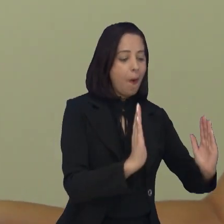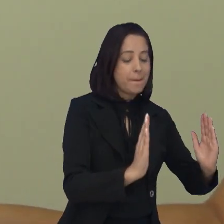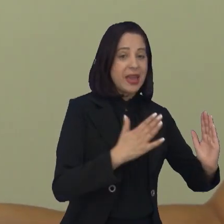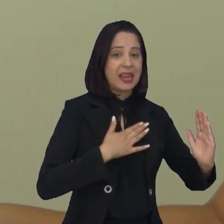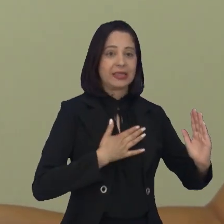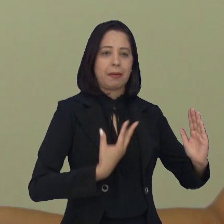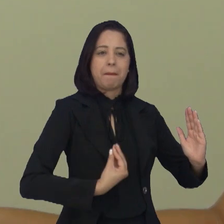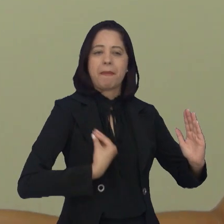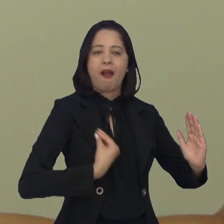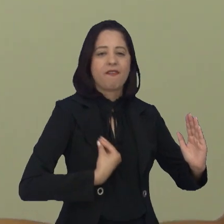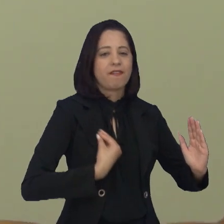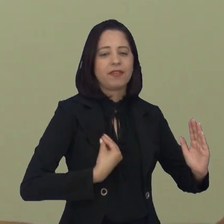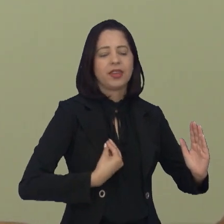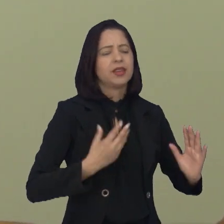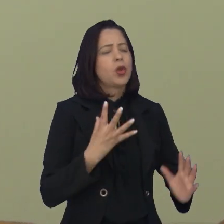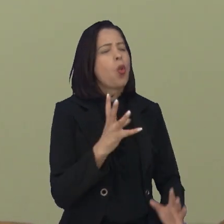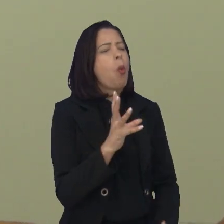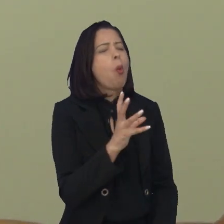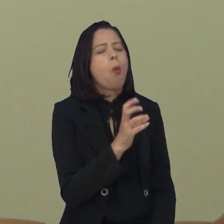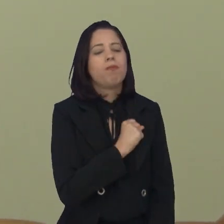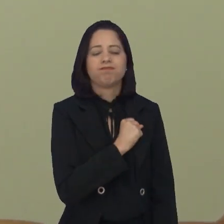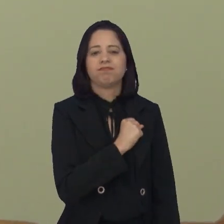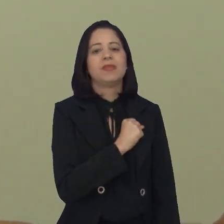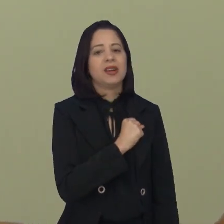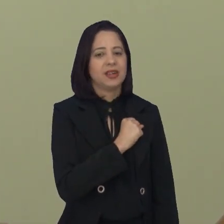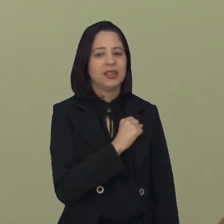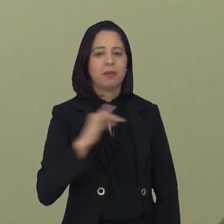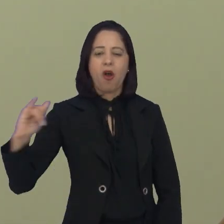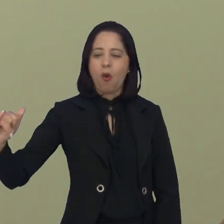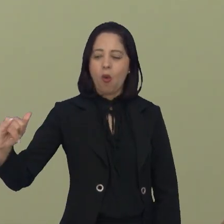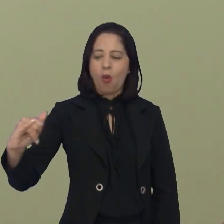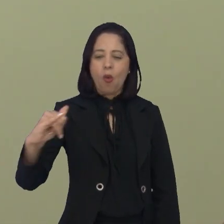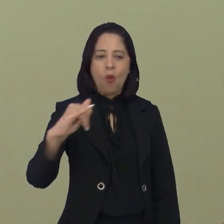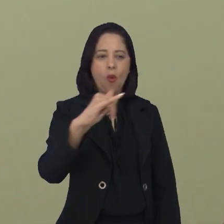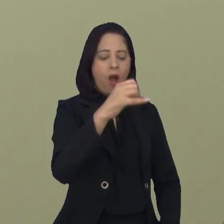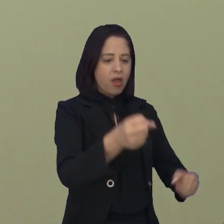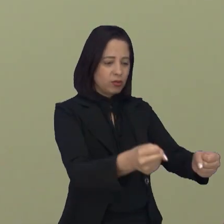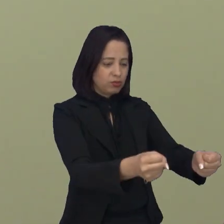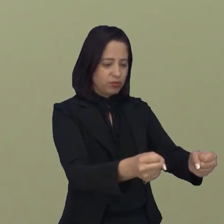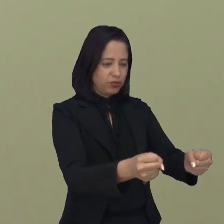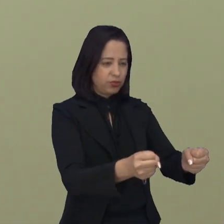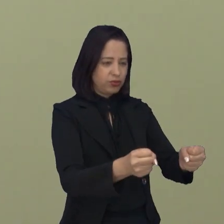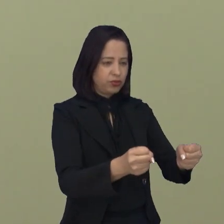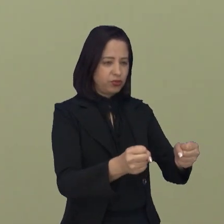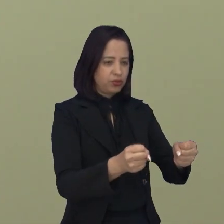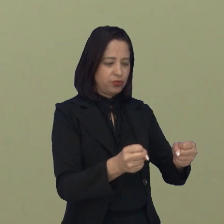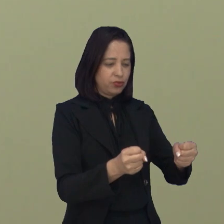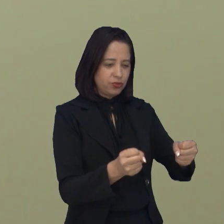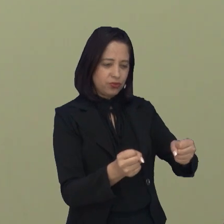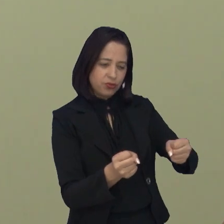era o que eu mais gostava de fazer, aquele voo de caça, né? Então,